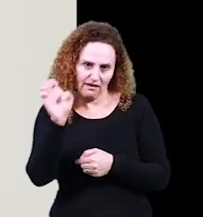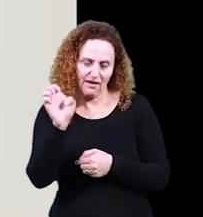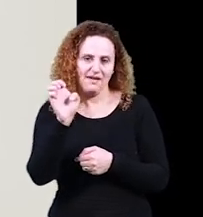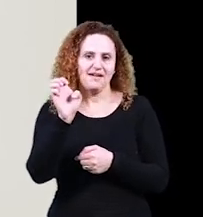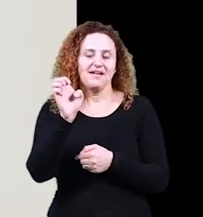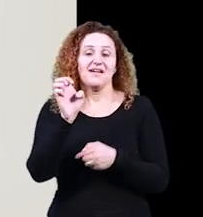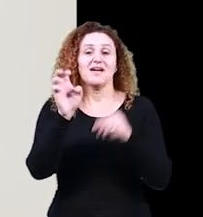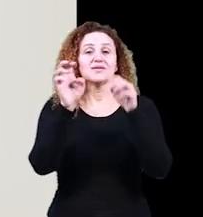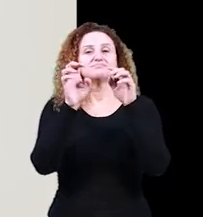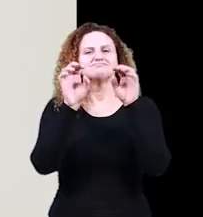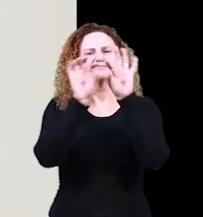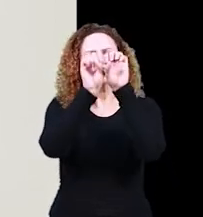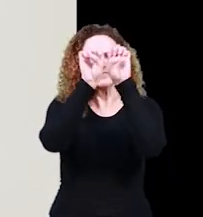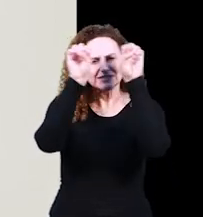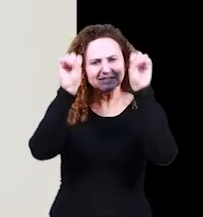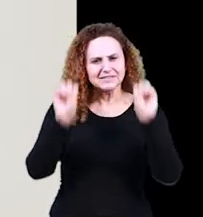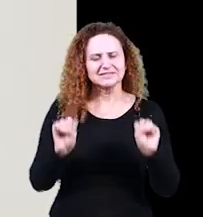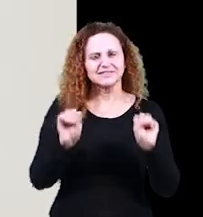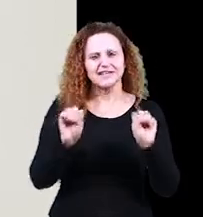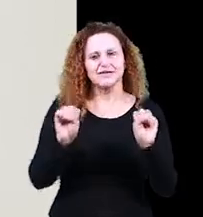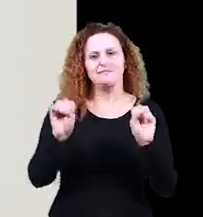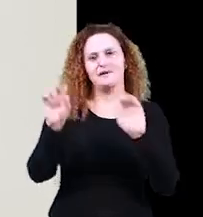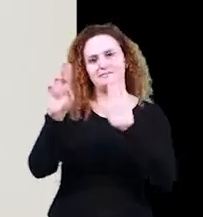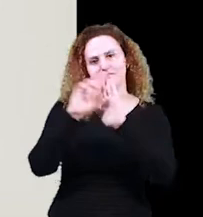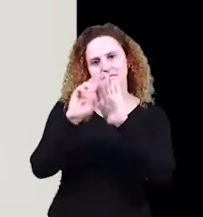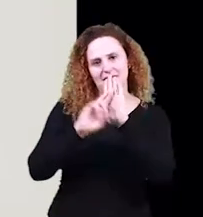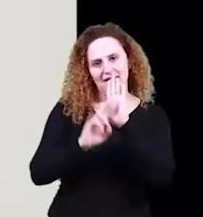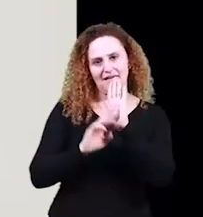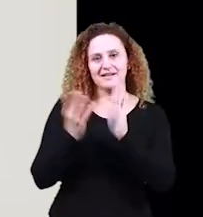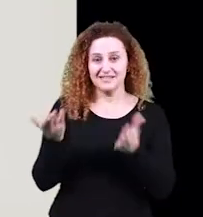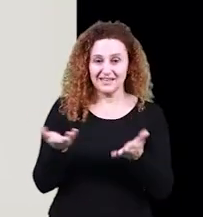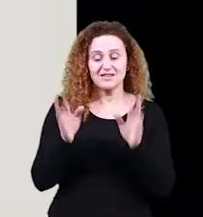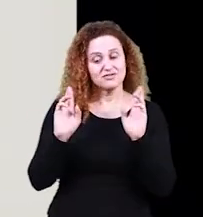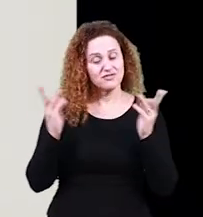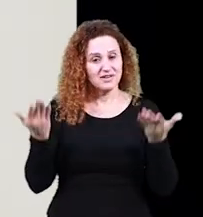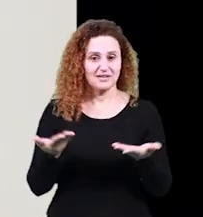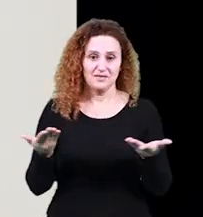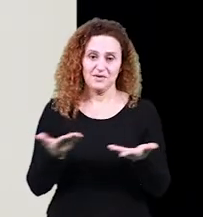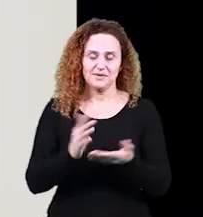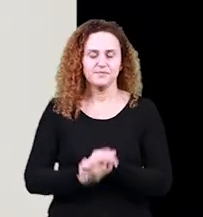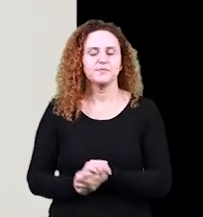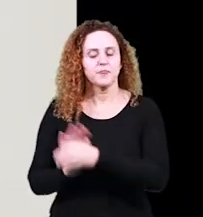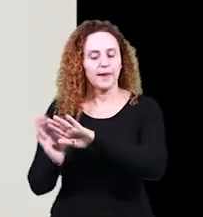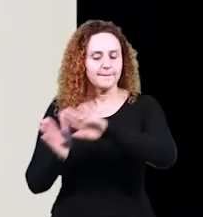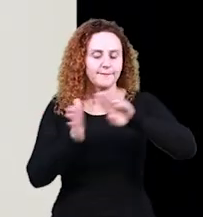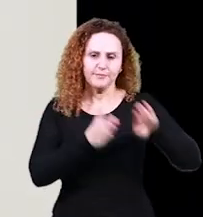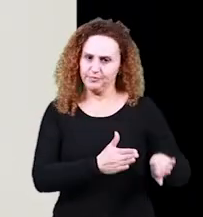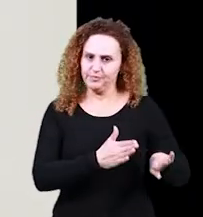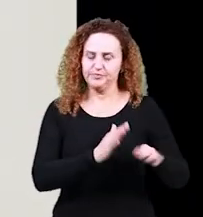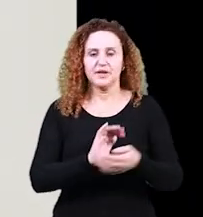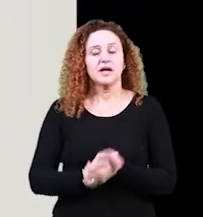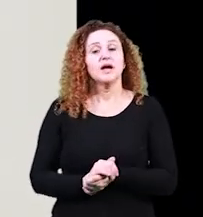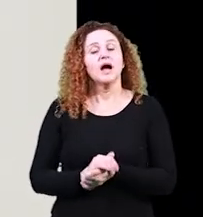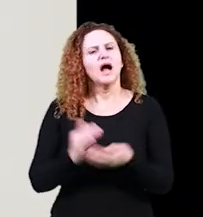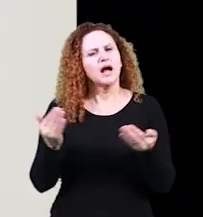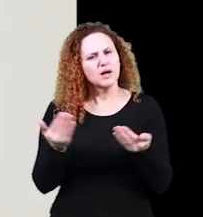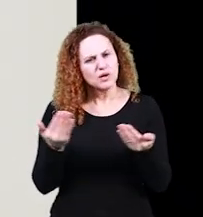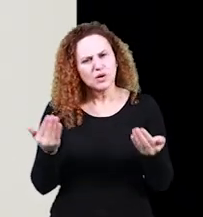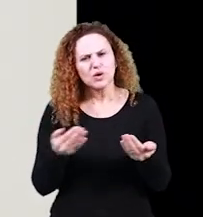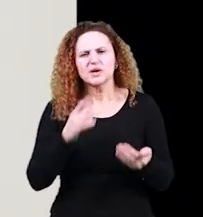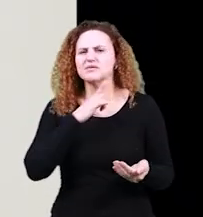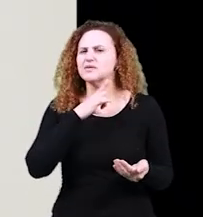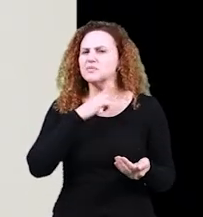ativista é o funcionamento da mente que permite a geração das estruturas linguísticas observadas em qualquer corpos e fala